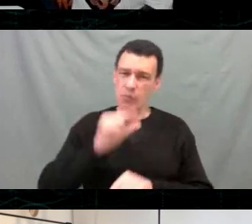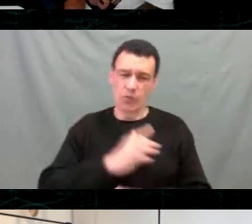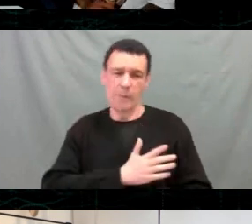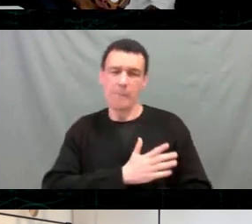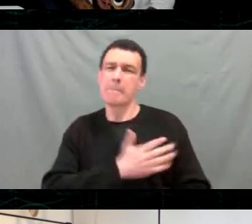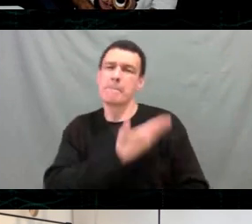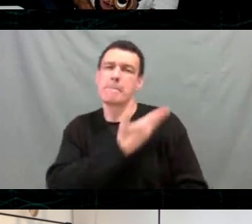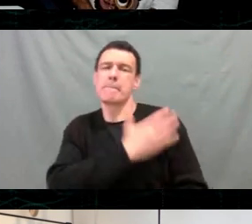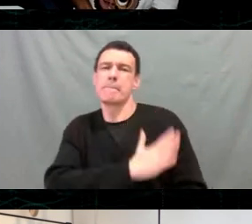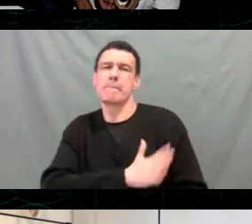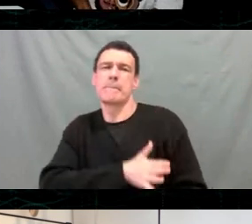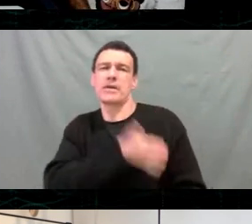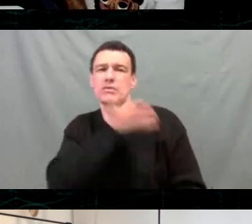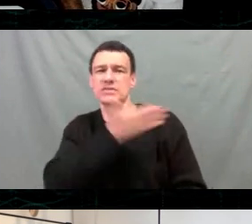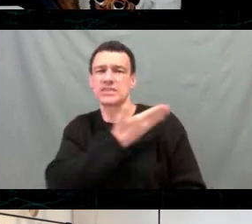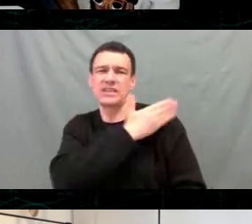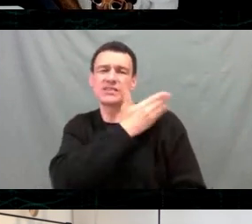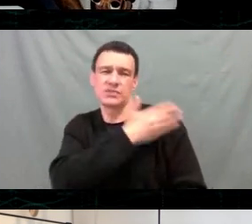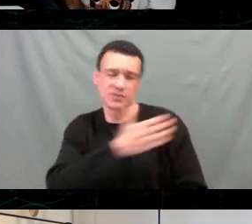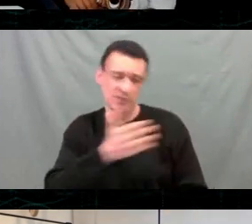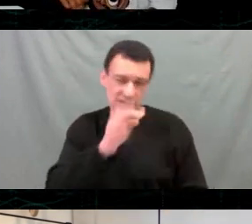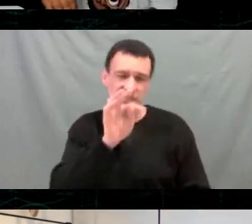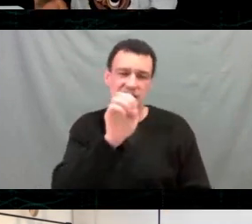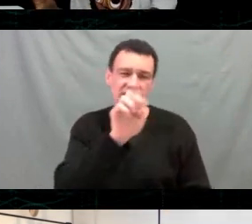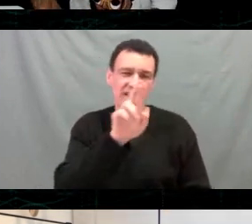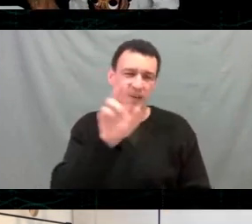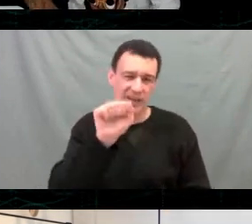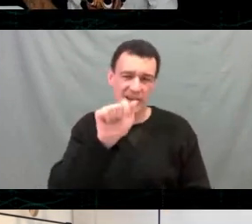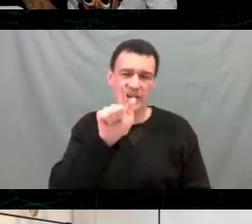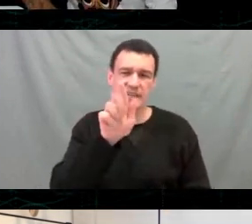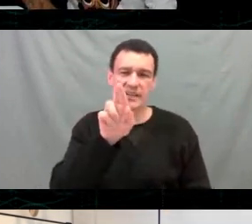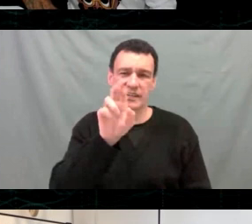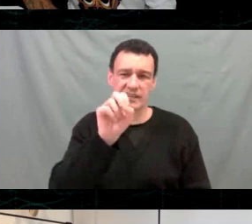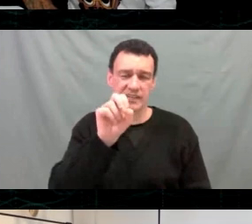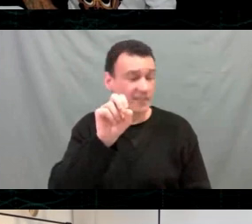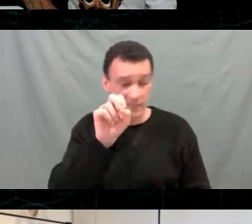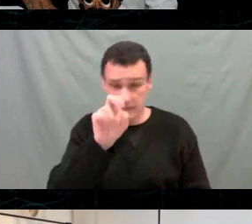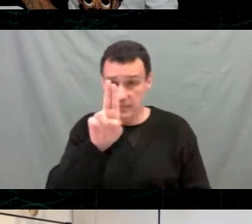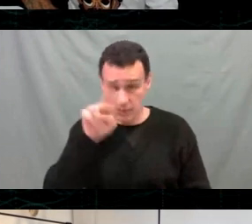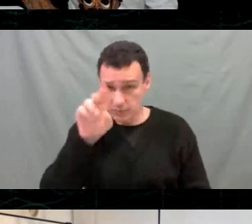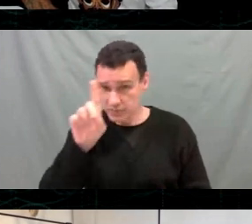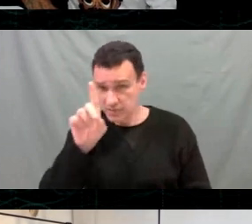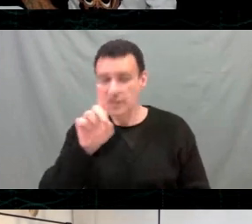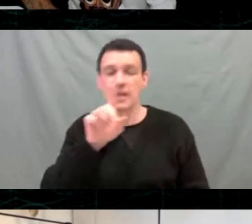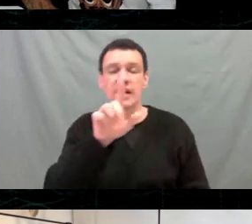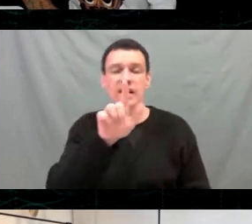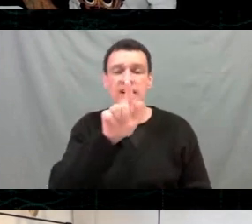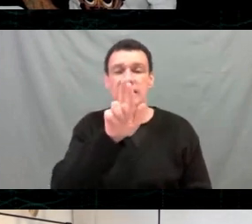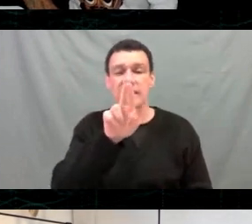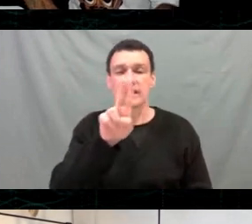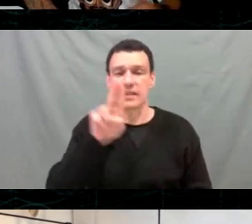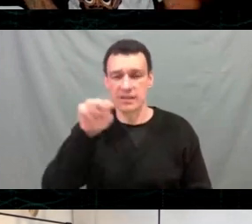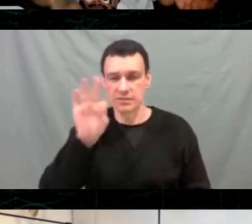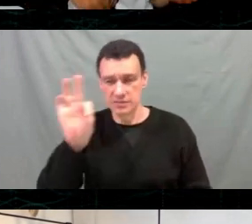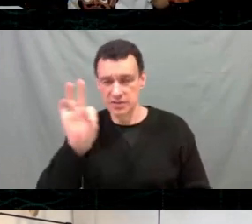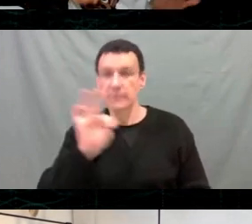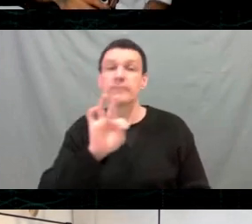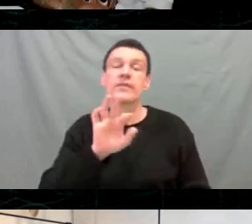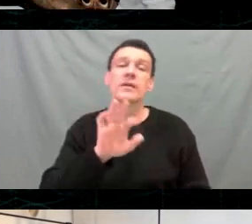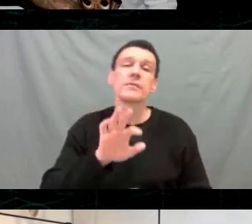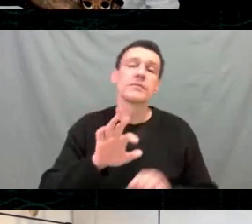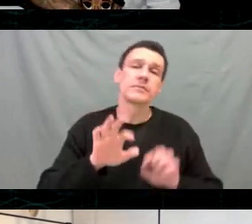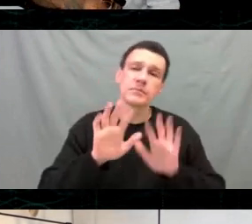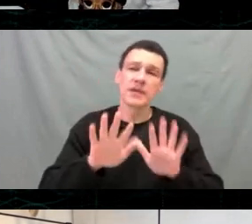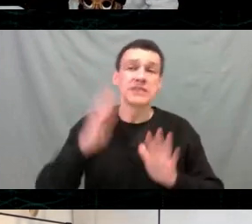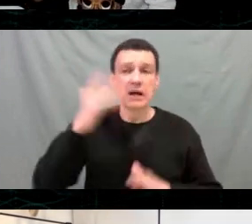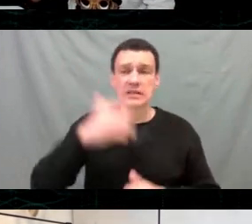carinho. Mano, eu tenho aqui alguns pipelines, eu tenho algumas coisas construídas aqui com Terra Ground, tá ligado? Só que, mano, só suporta. A galera já tinha